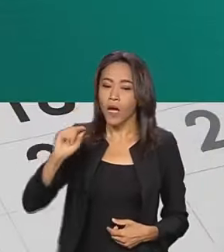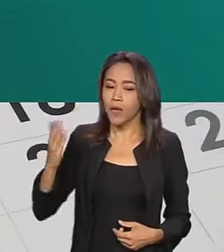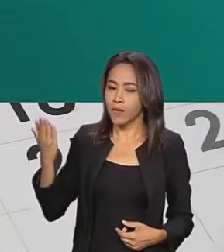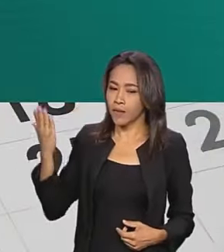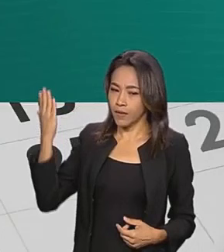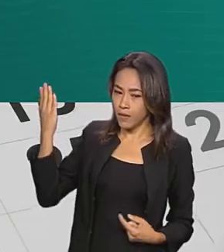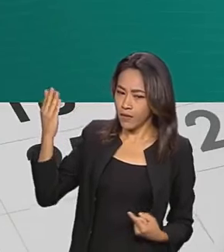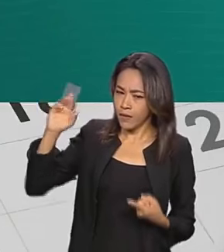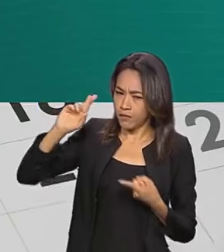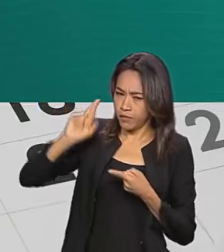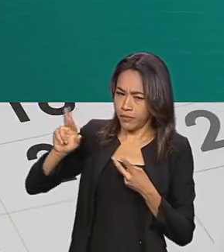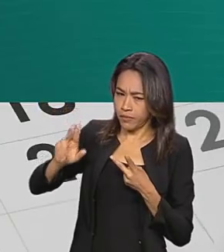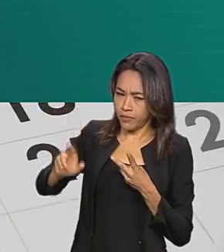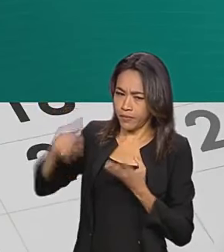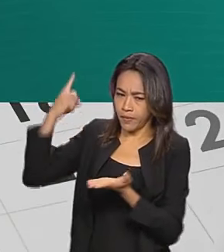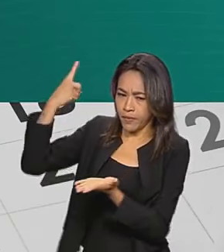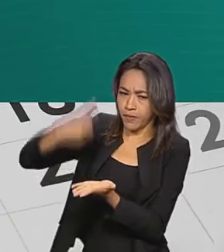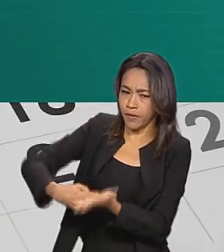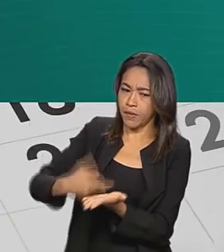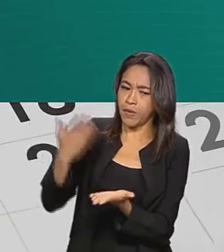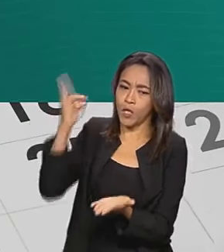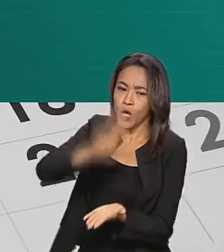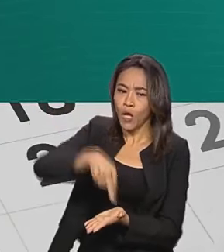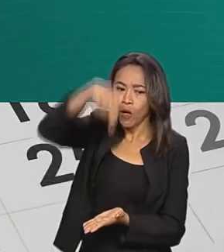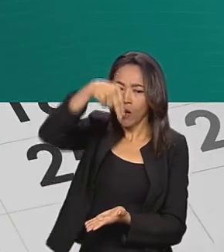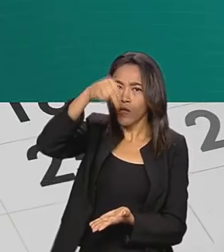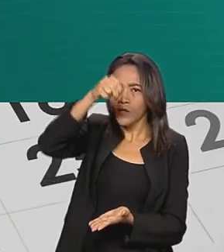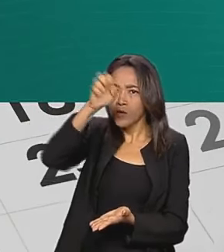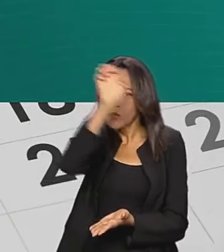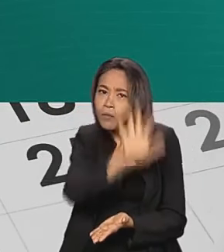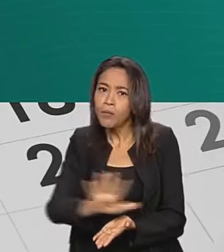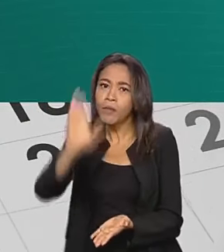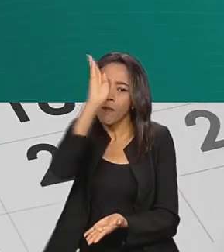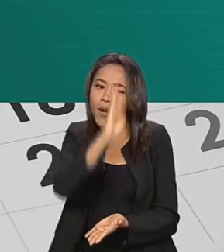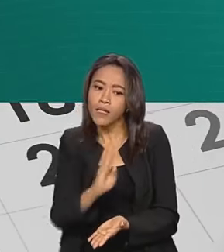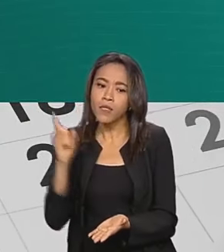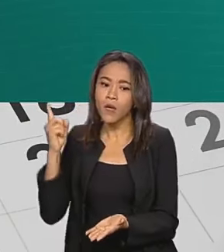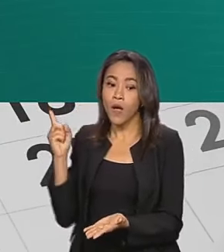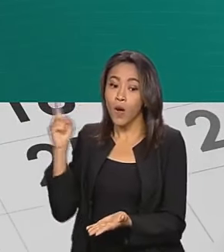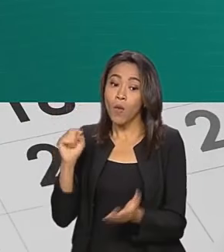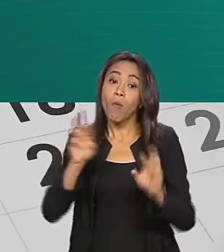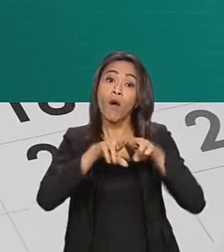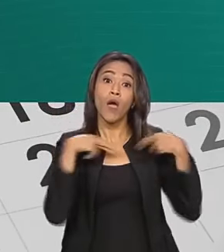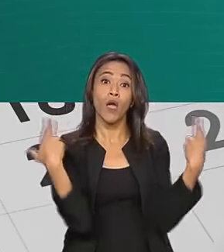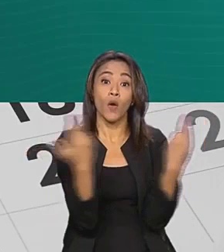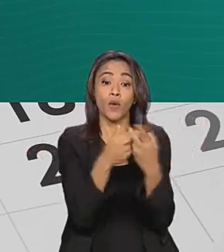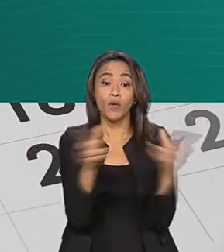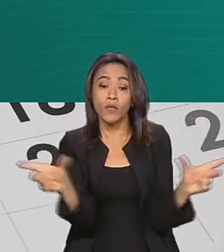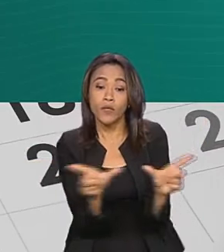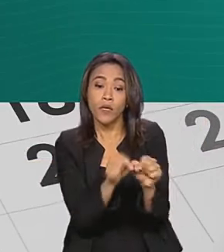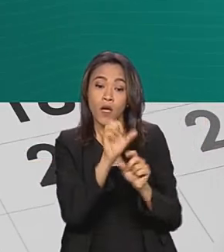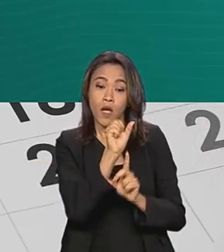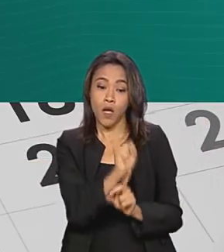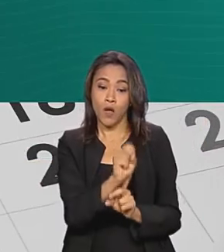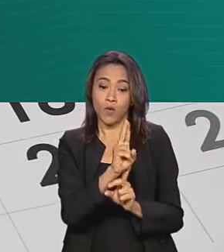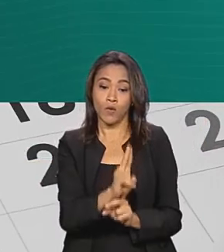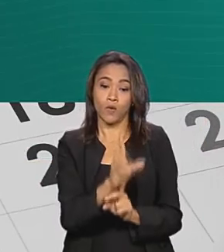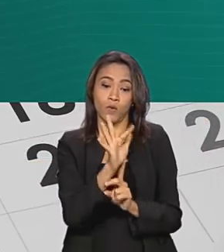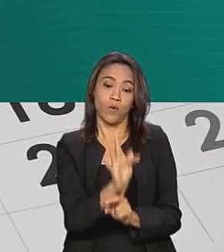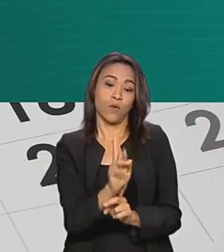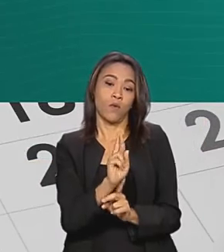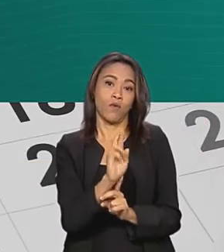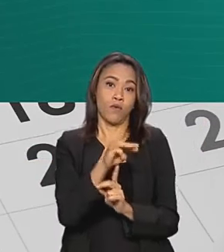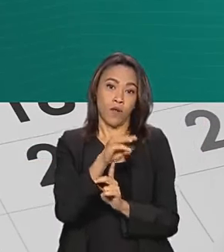versus compromissos no norte do país entre eles a reunião da Suframa a Superintendência da Zona Franca de Manaus